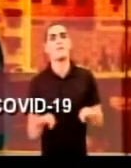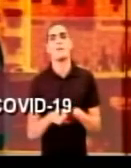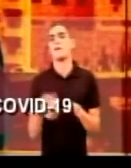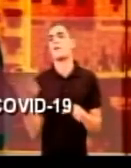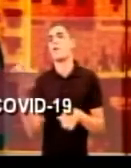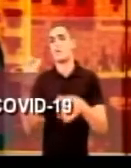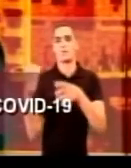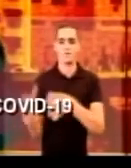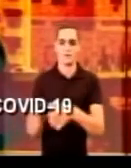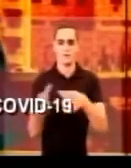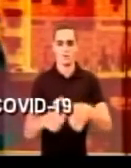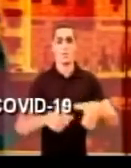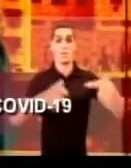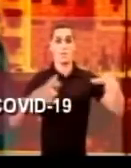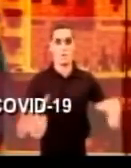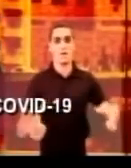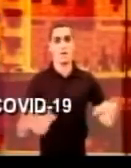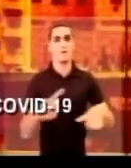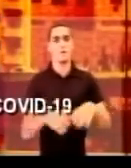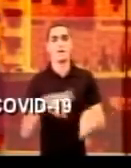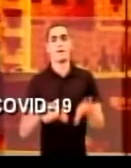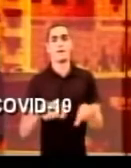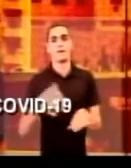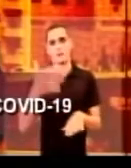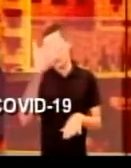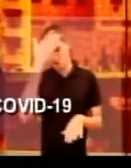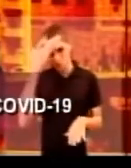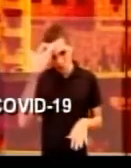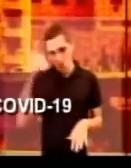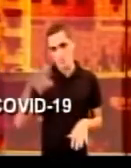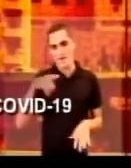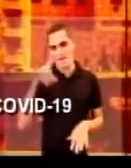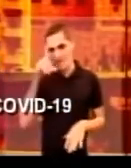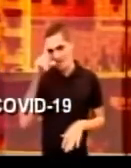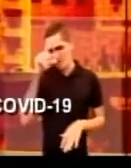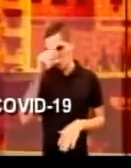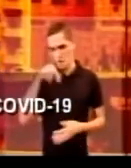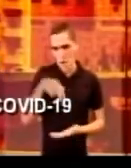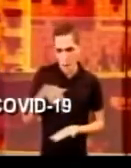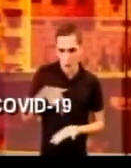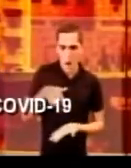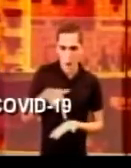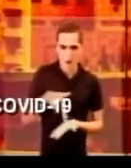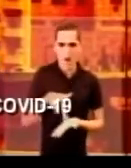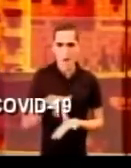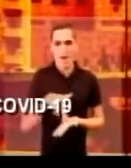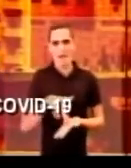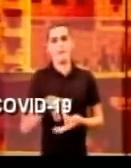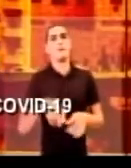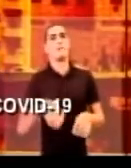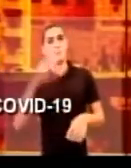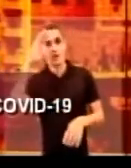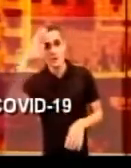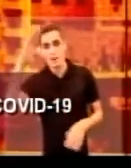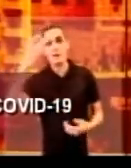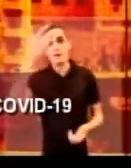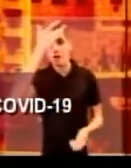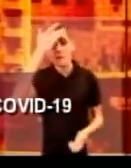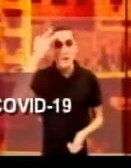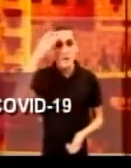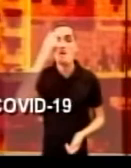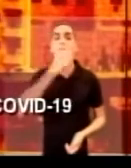devido a pessoas terem dificuldade de locomoção e assim por diante. Principalmente para os idosos serão esses locais,